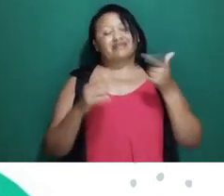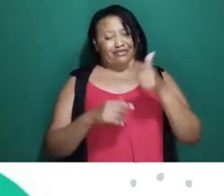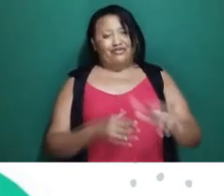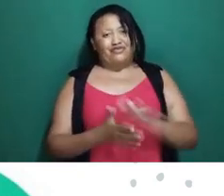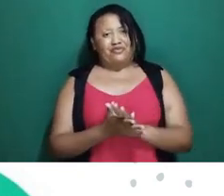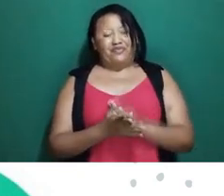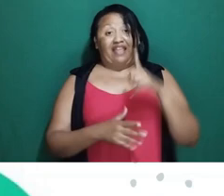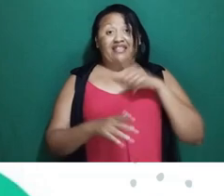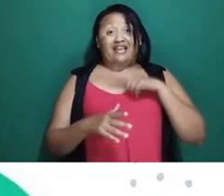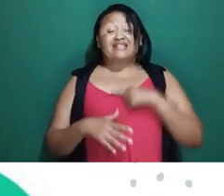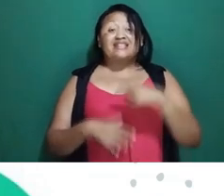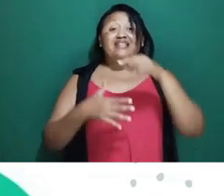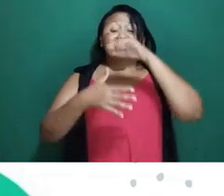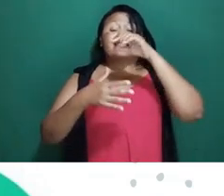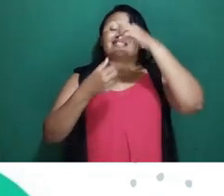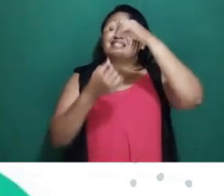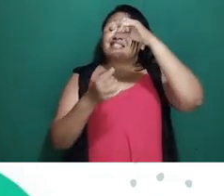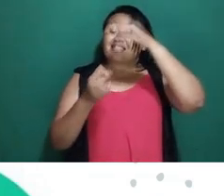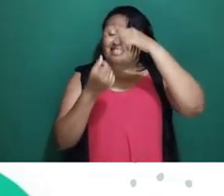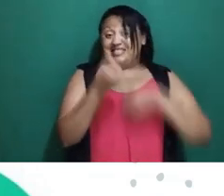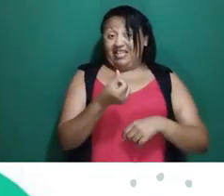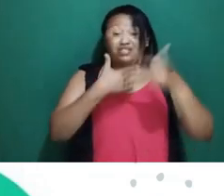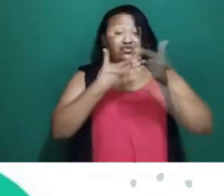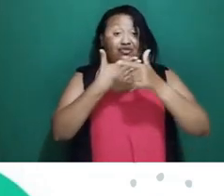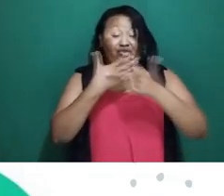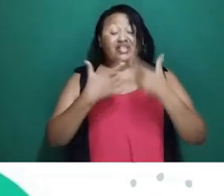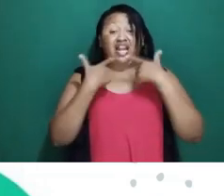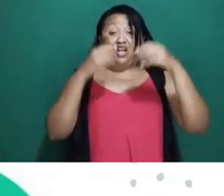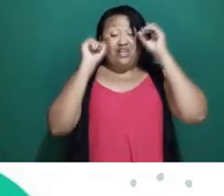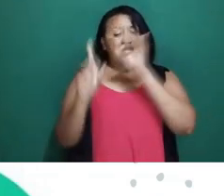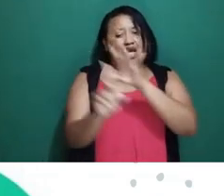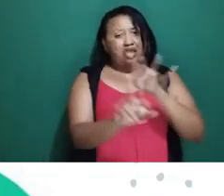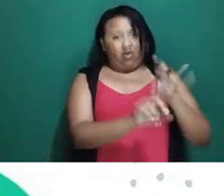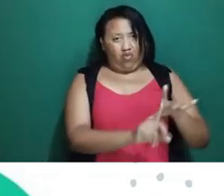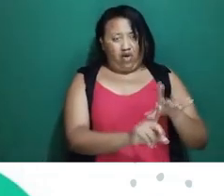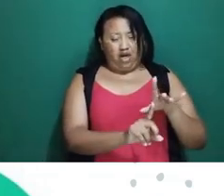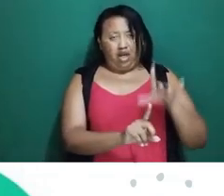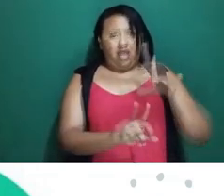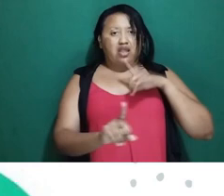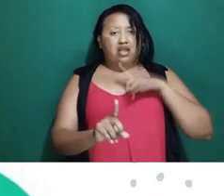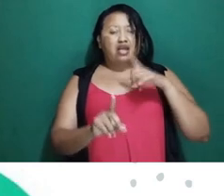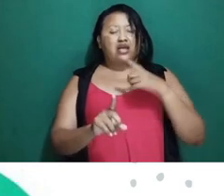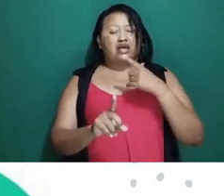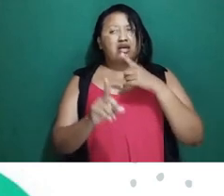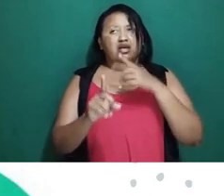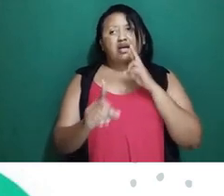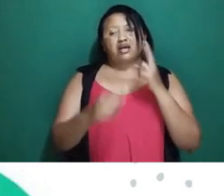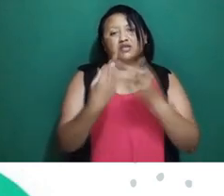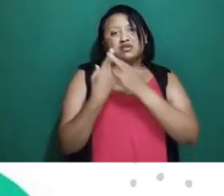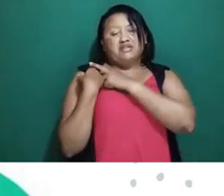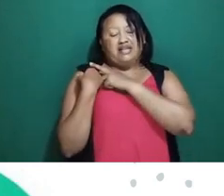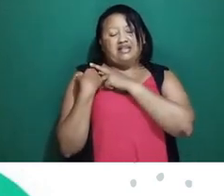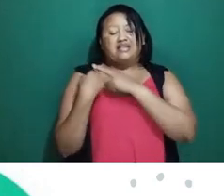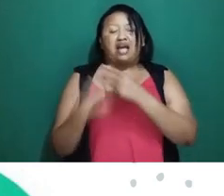existem seis funções de linguagem e cada uma dessas seis funções corresponde a um dos elementos da